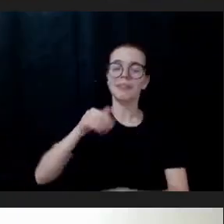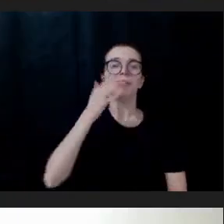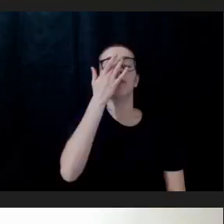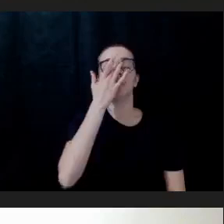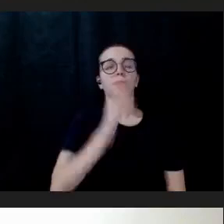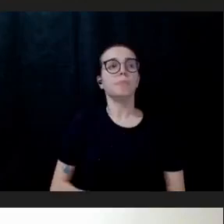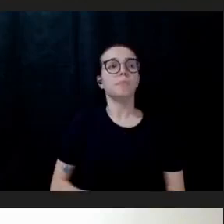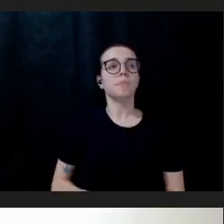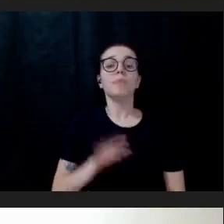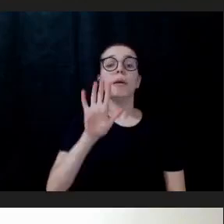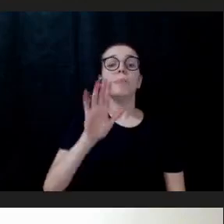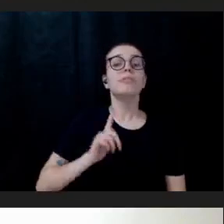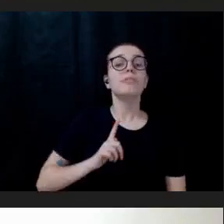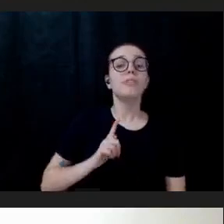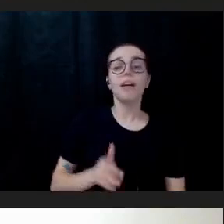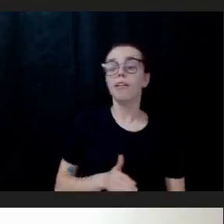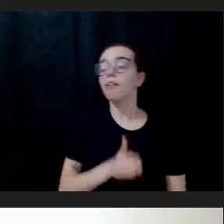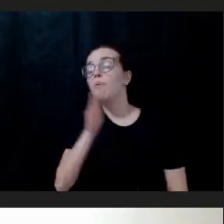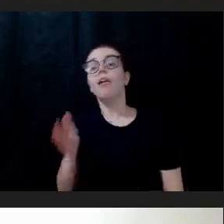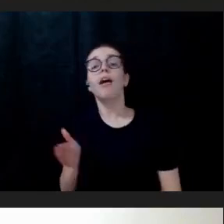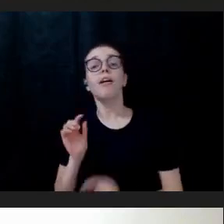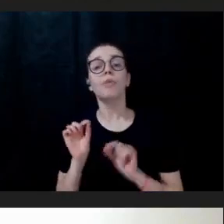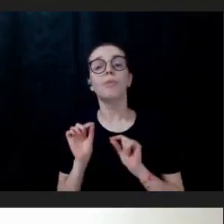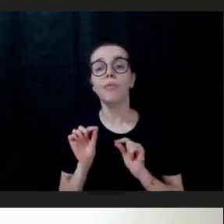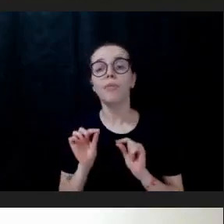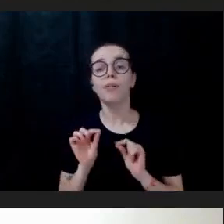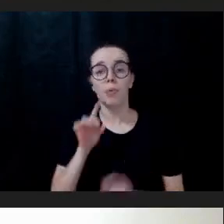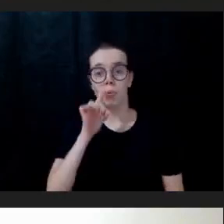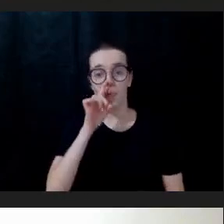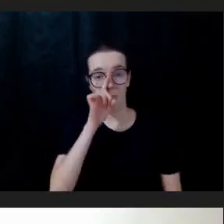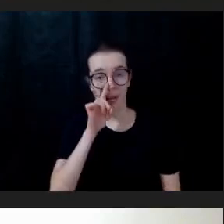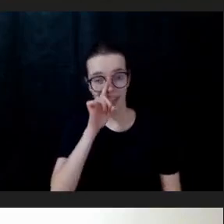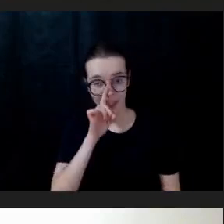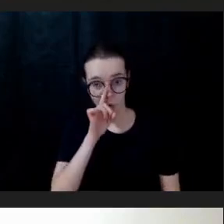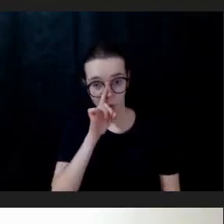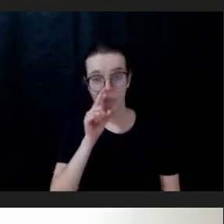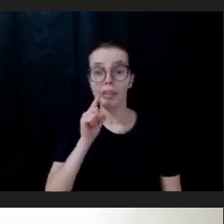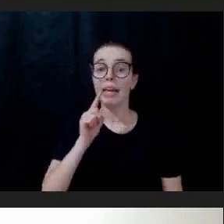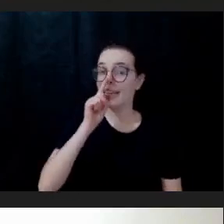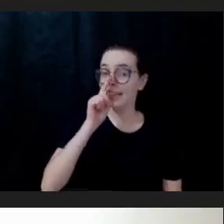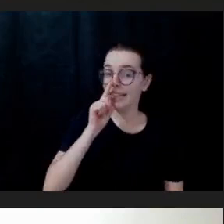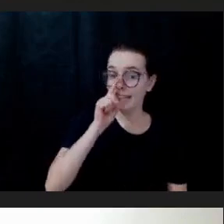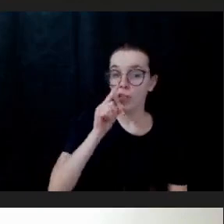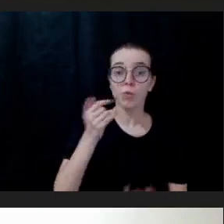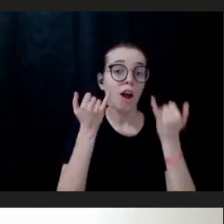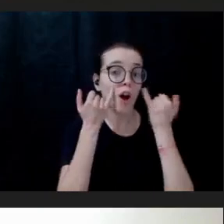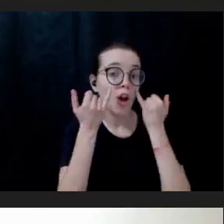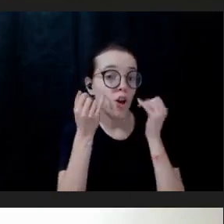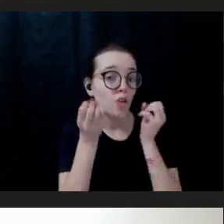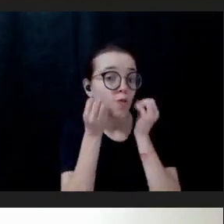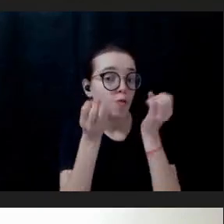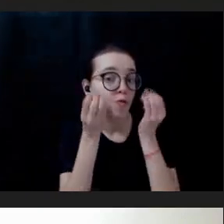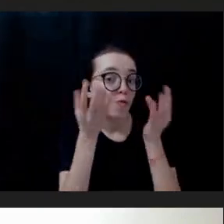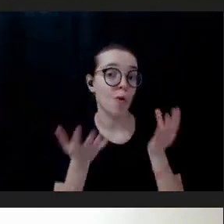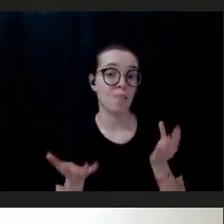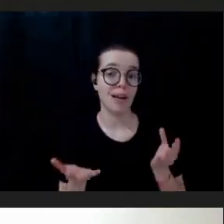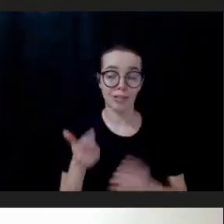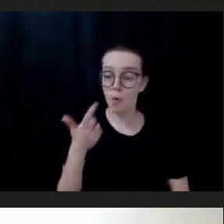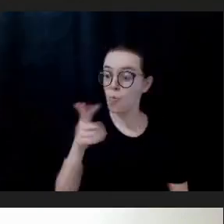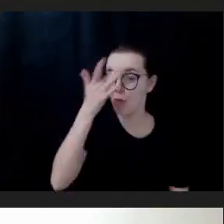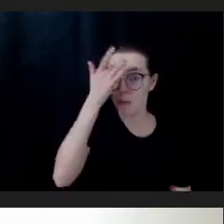existem sempre riscos, né, com a transmissão de informações